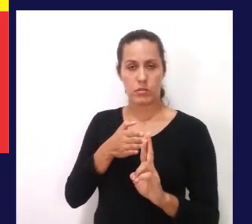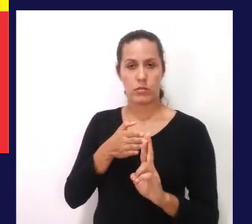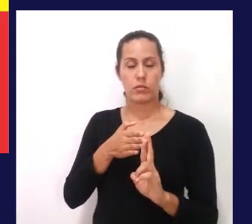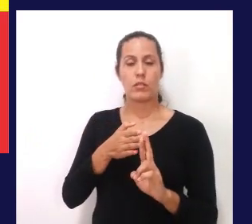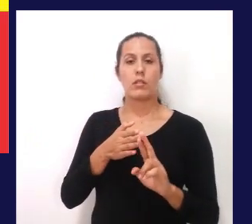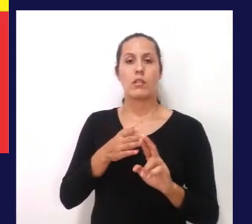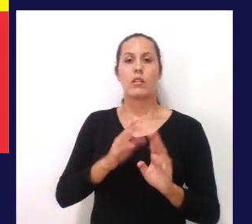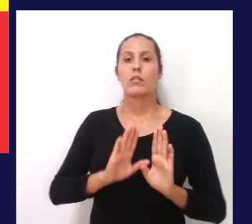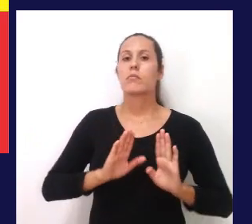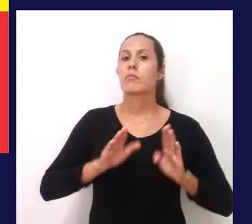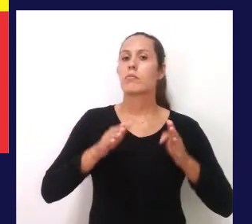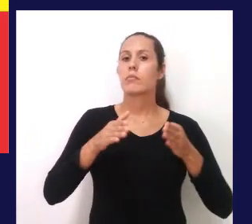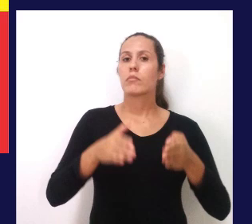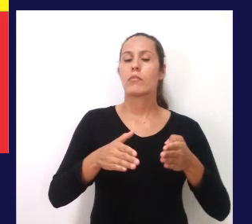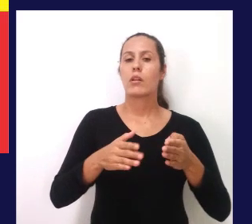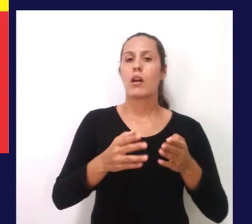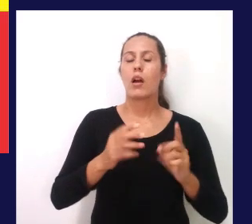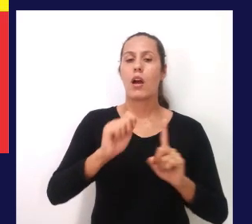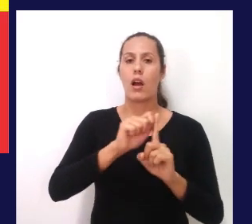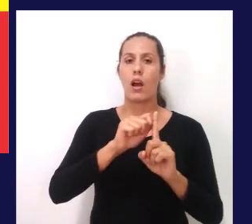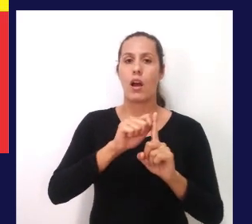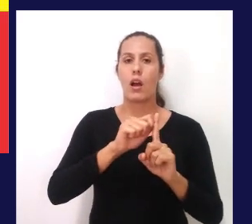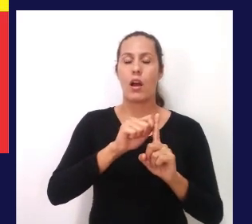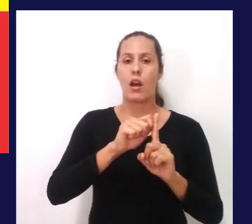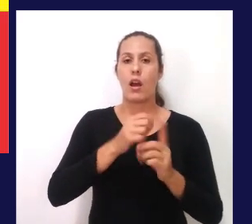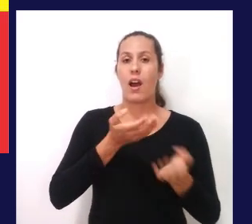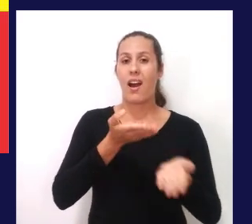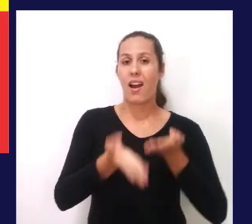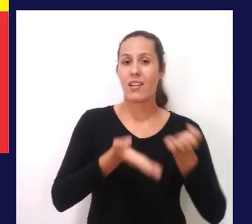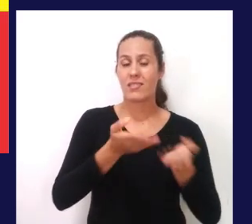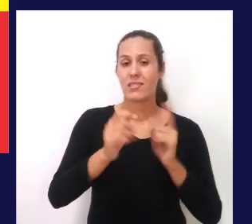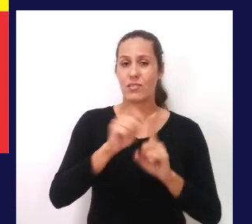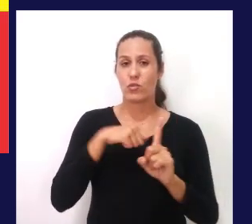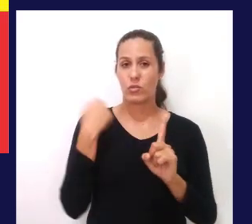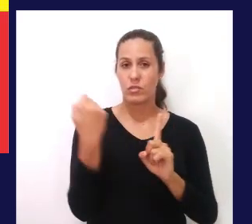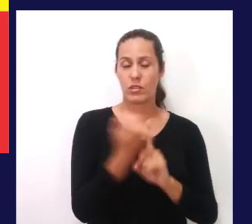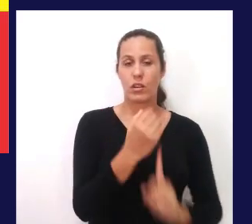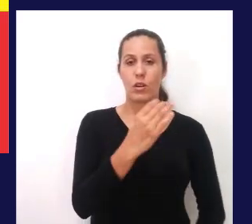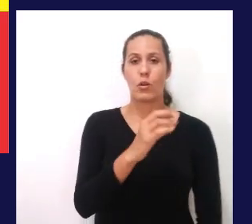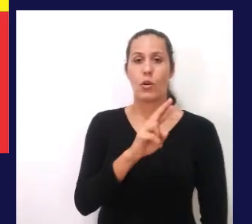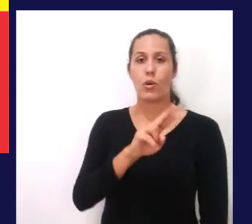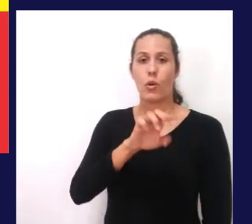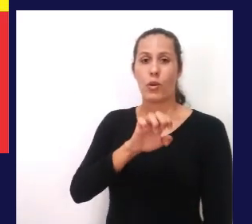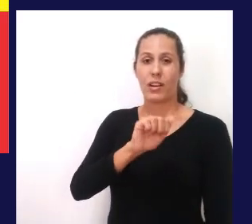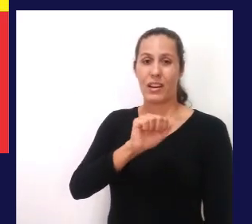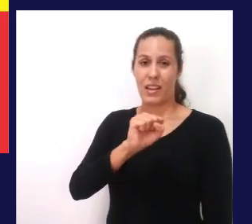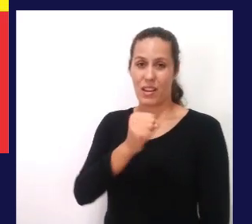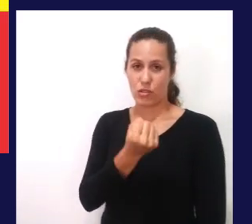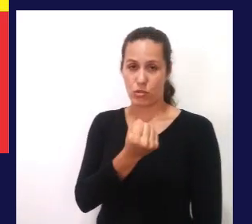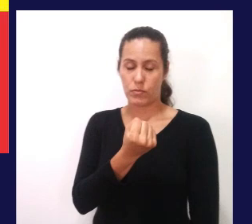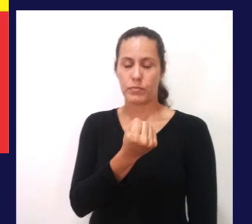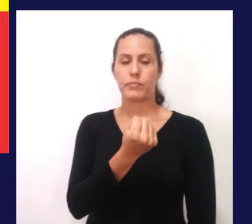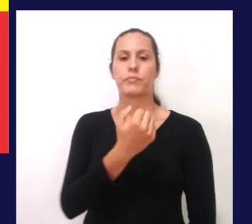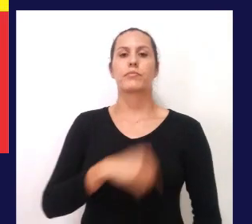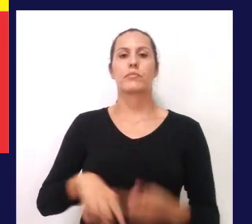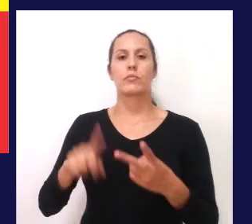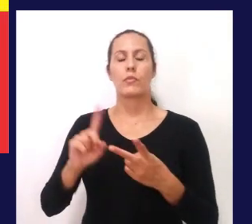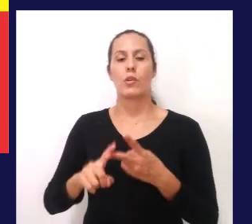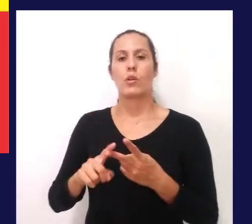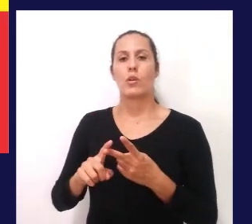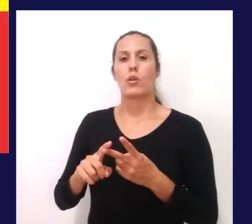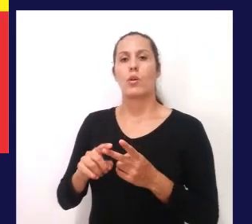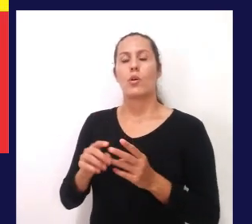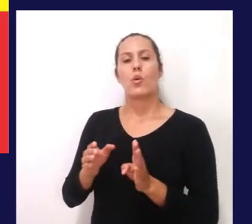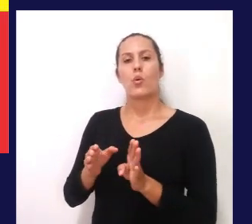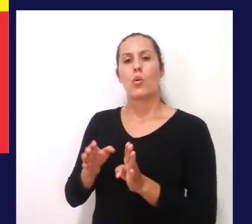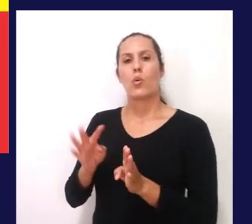de Especialização de Assistência Social, que é chamado de CREAS, tem o